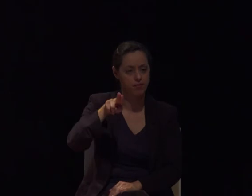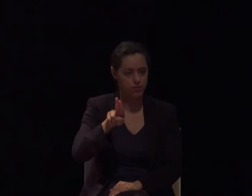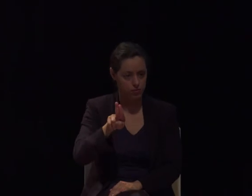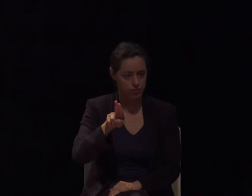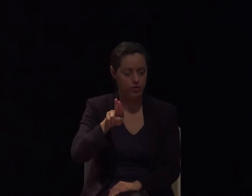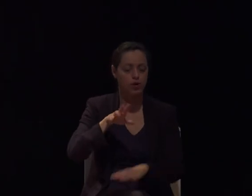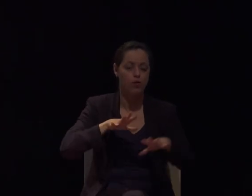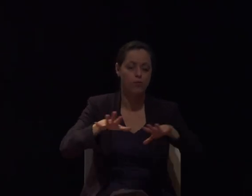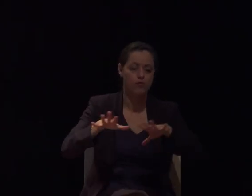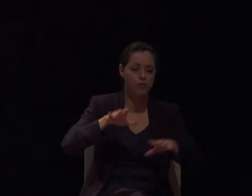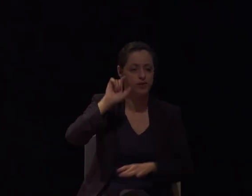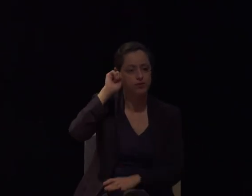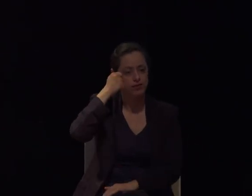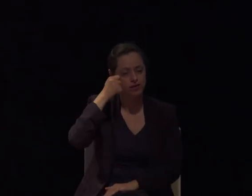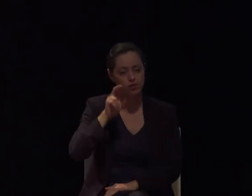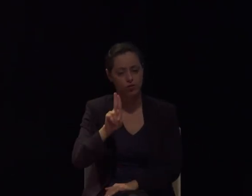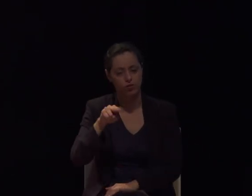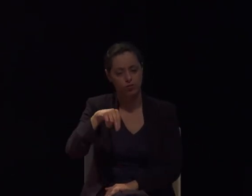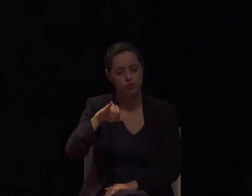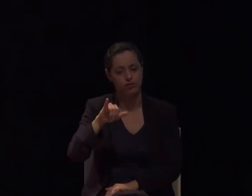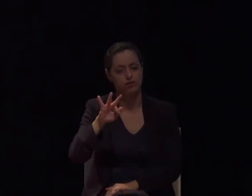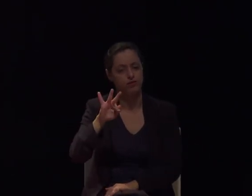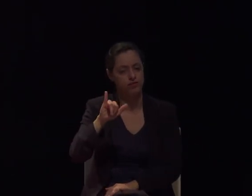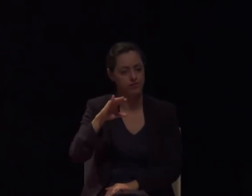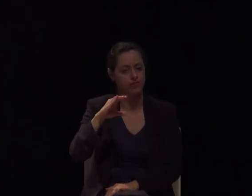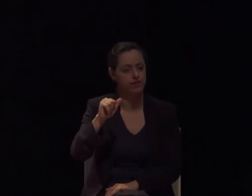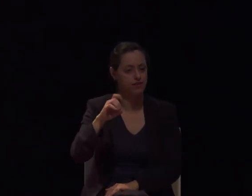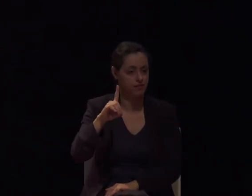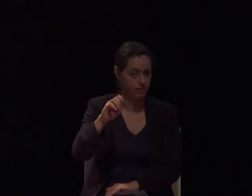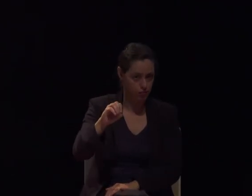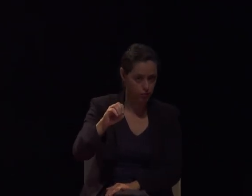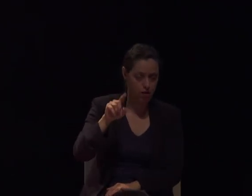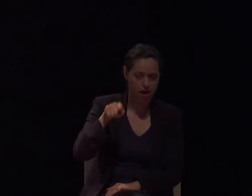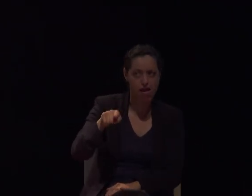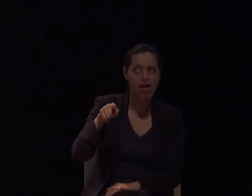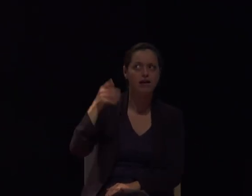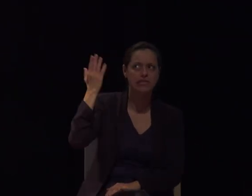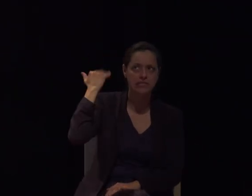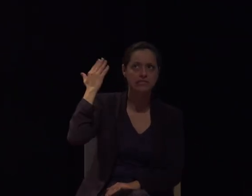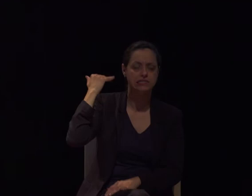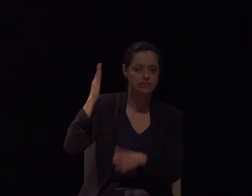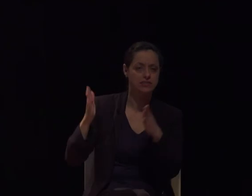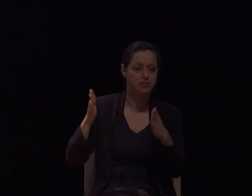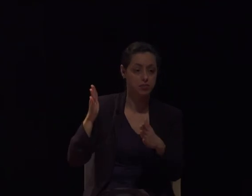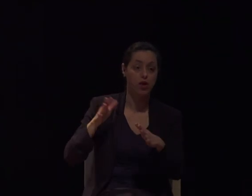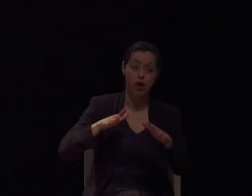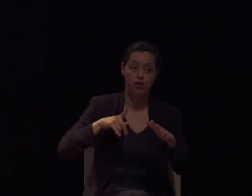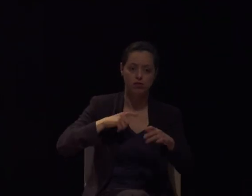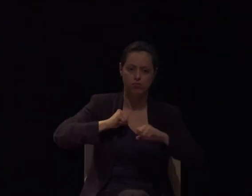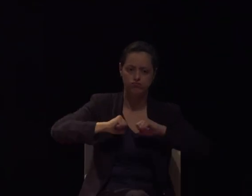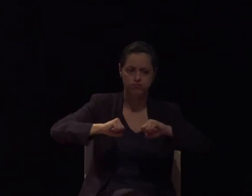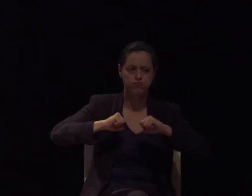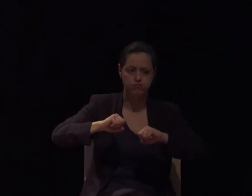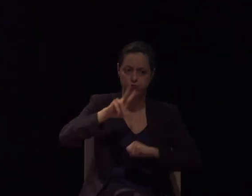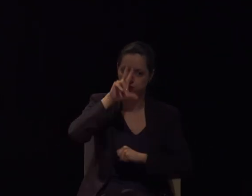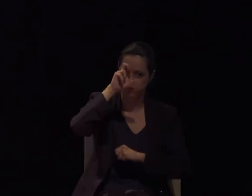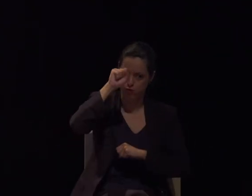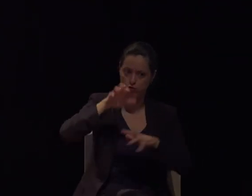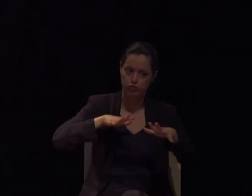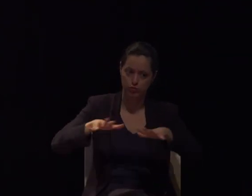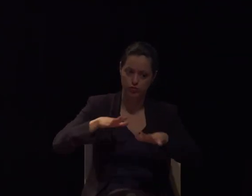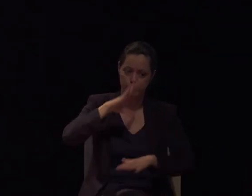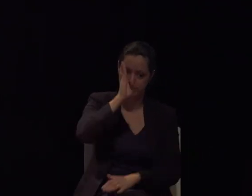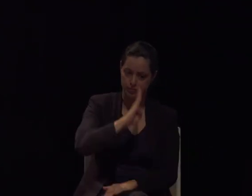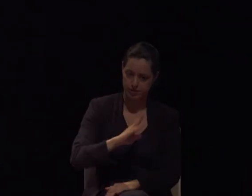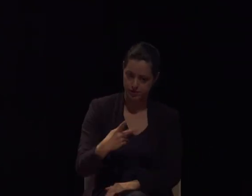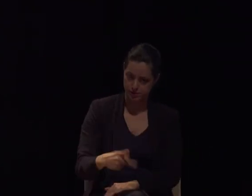forte aqui em são paulo na realidade foi um movimento mais forte do brasil é proporcionou o